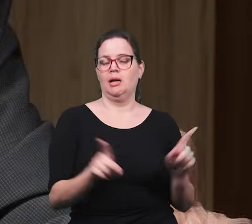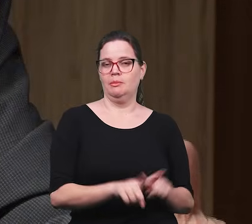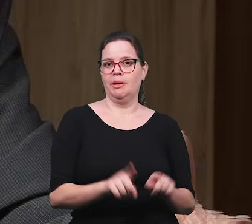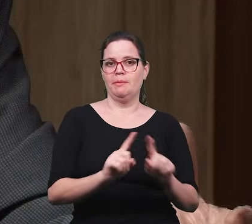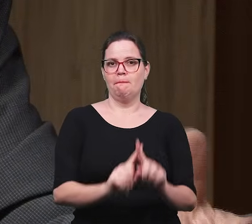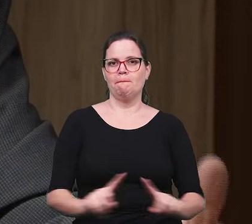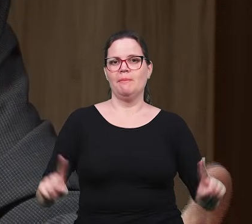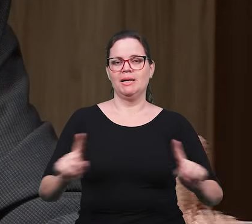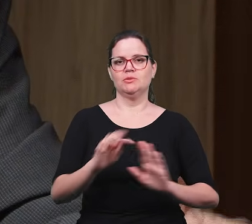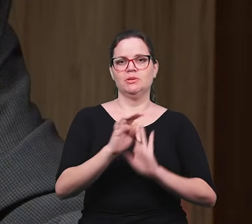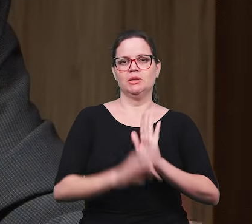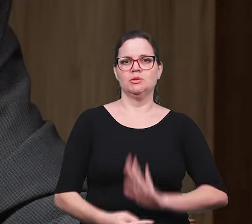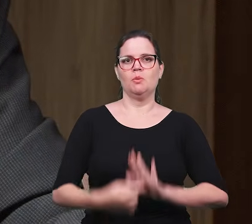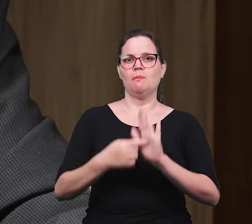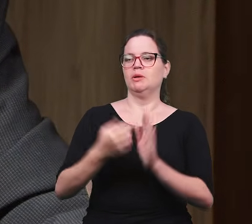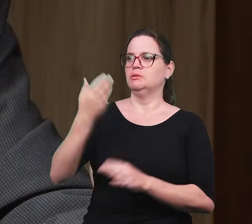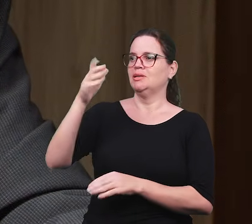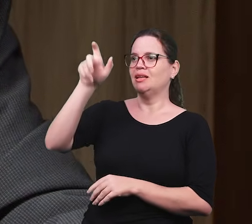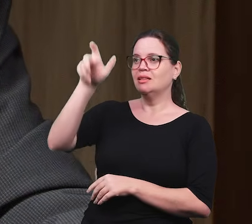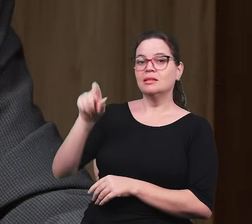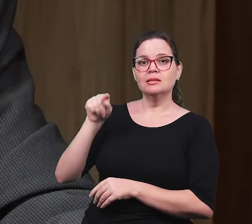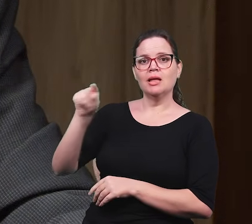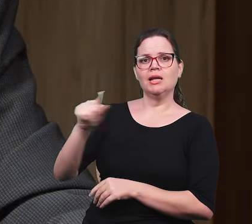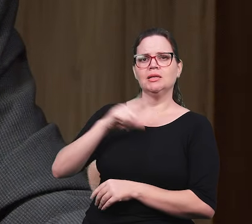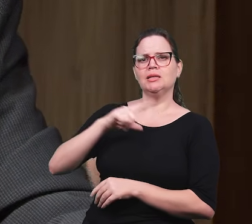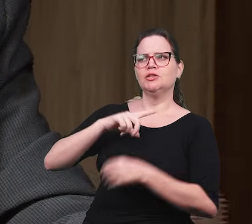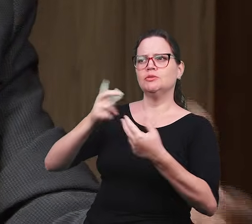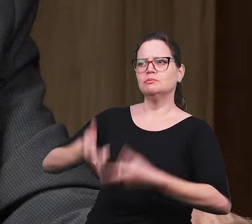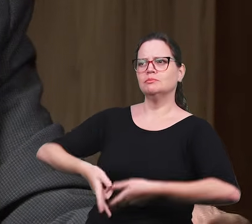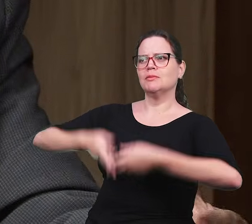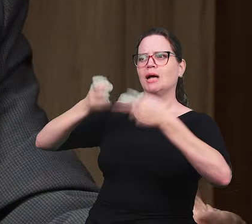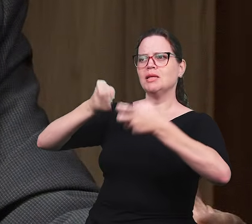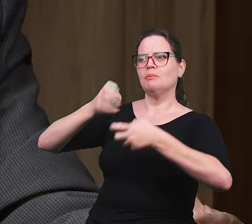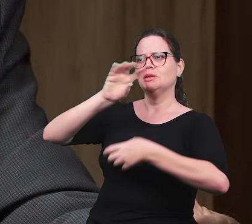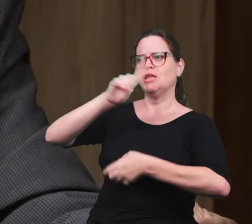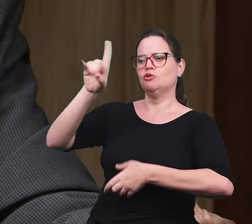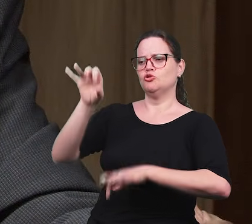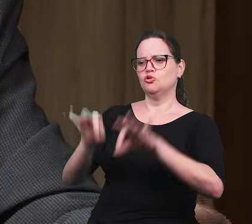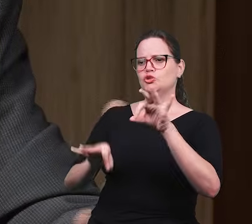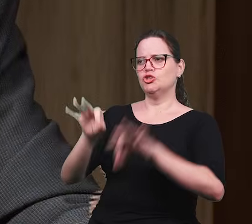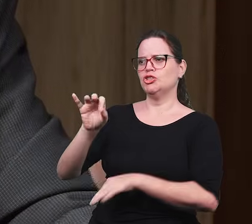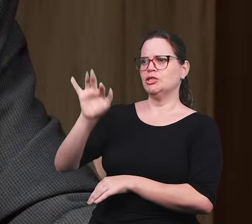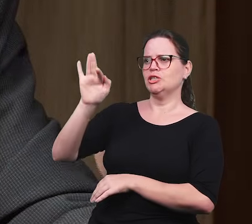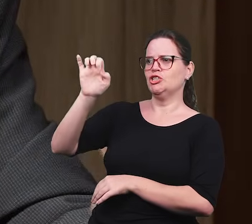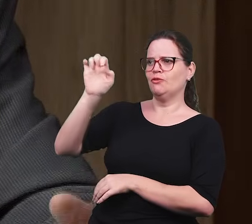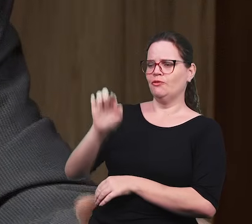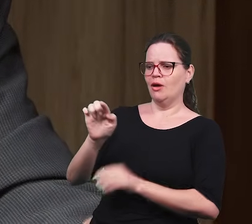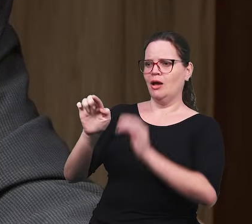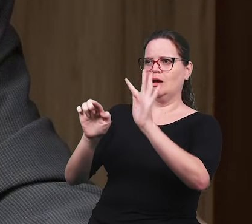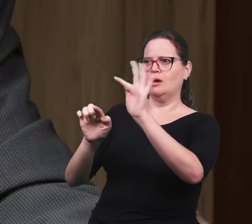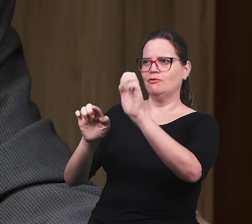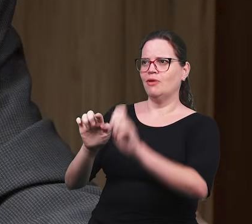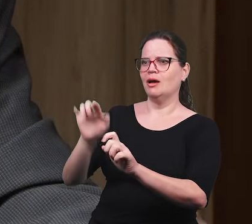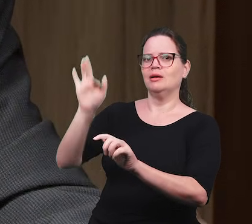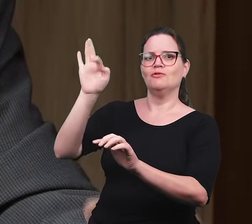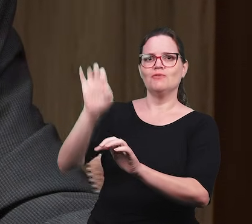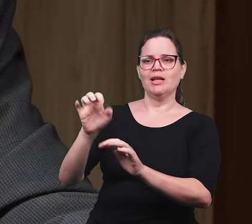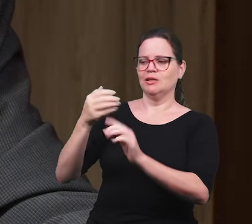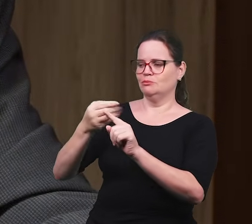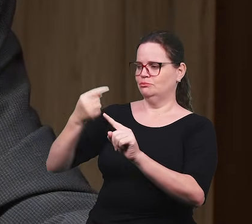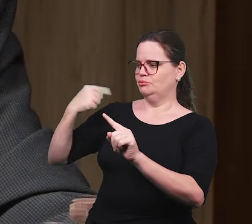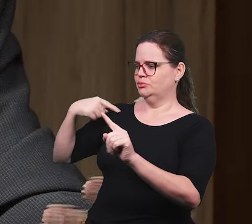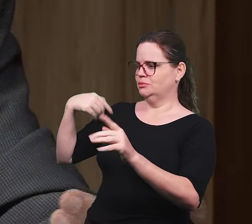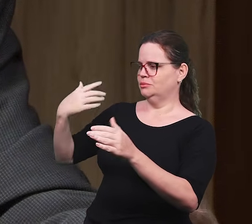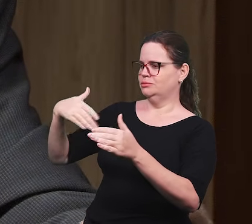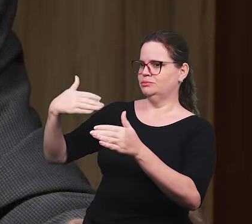se descobre a justiça de Deus de fé em fé, é fé do princípio ao fim. Então,